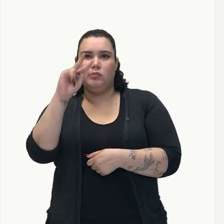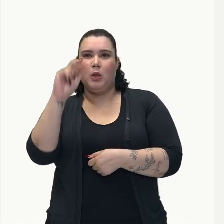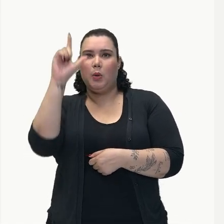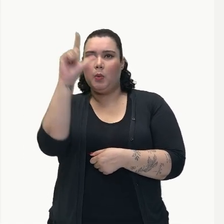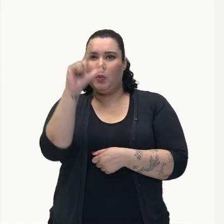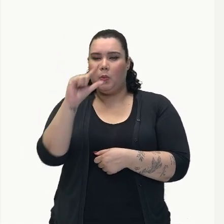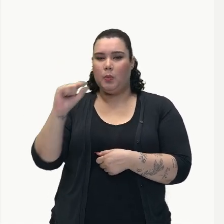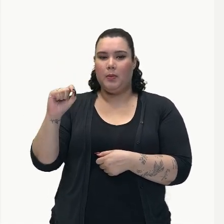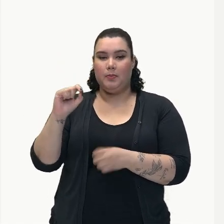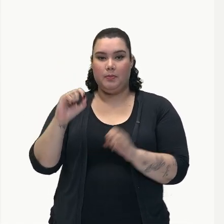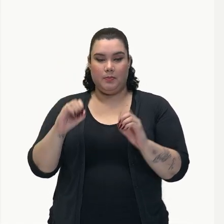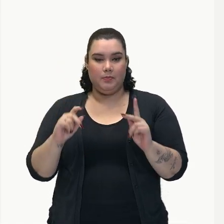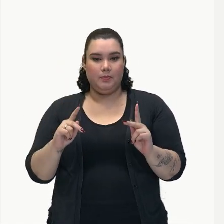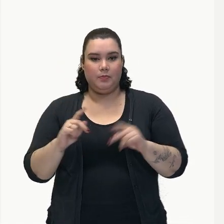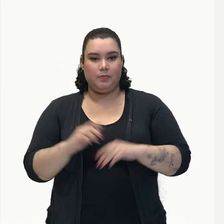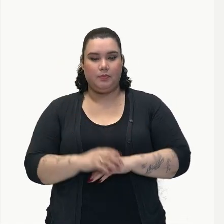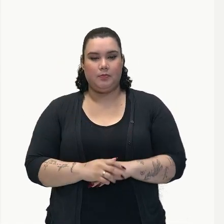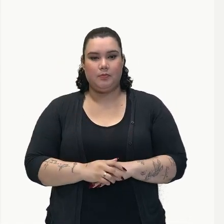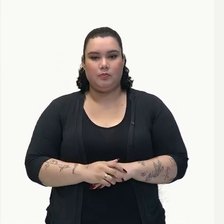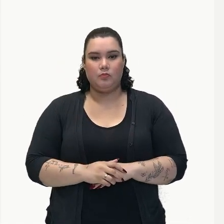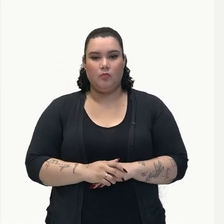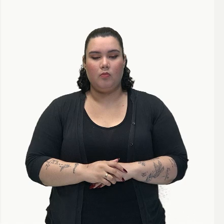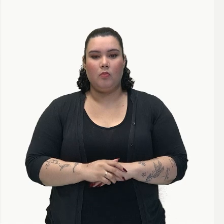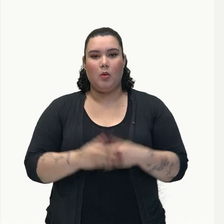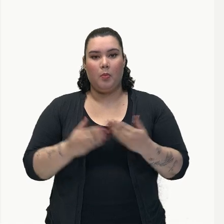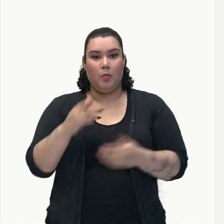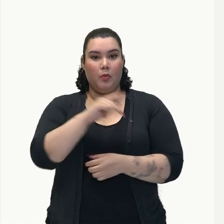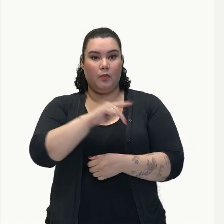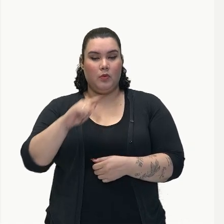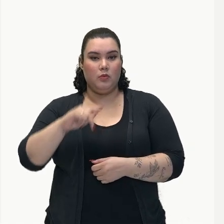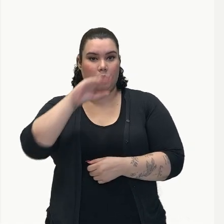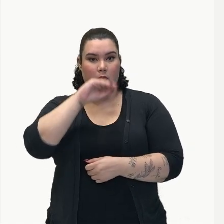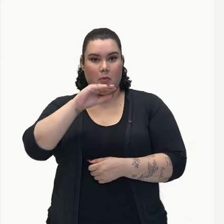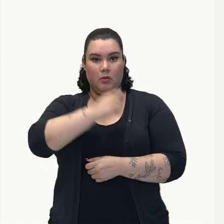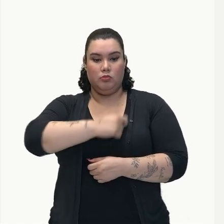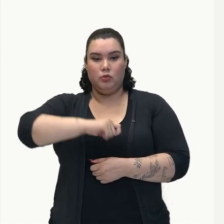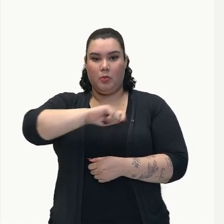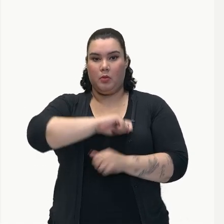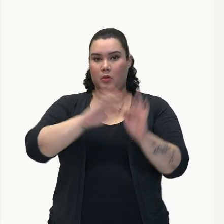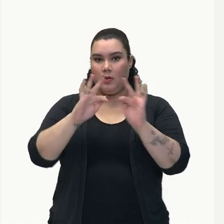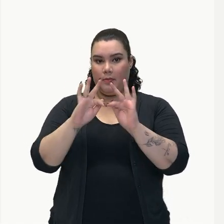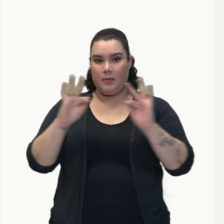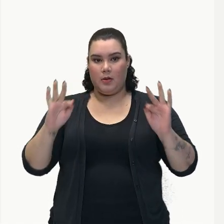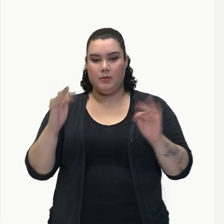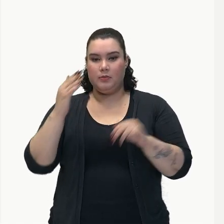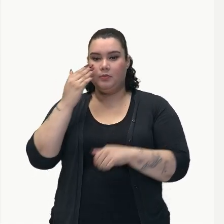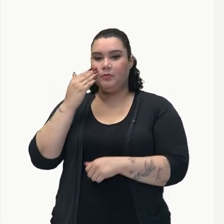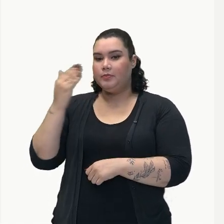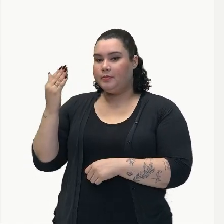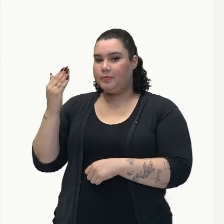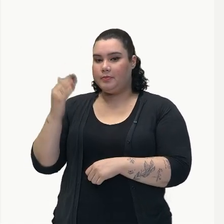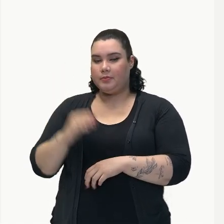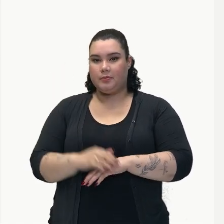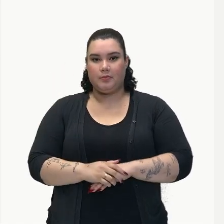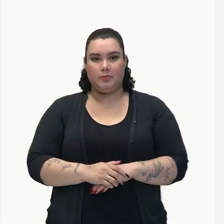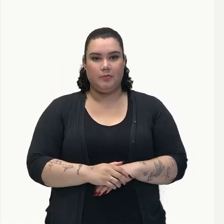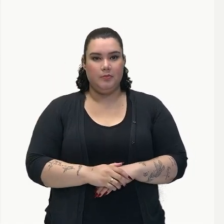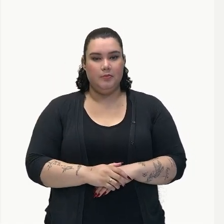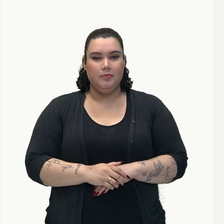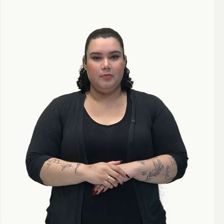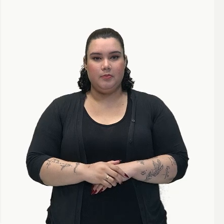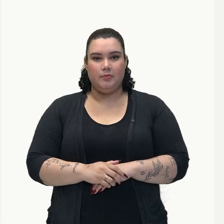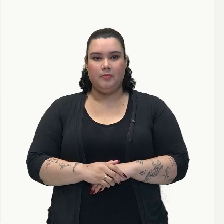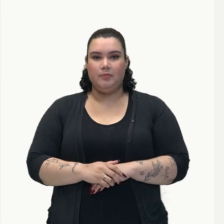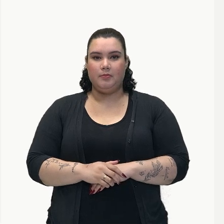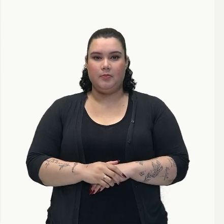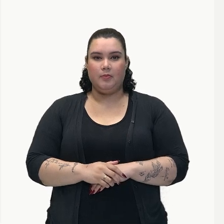claro. Vamos ler a frase de novo? Todos comigo aí, por favor. Desde la casa de mi abuela, en